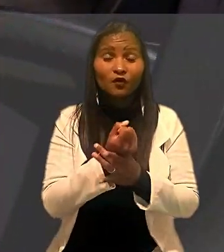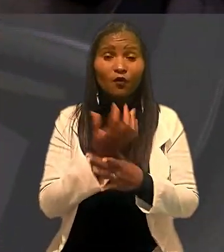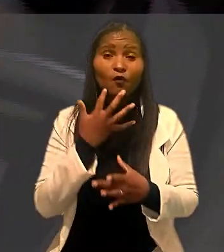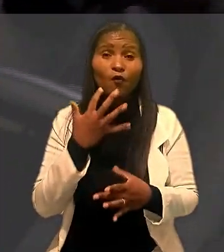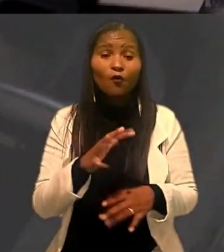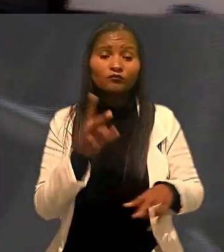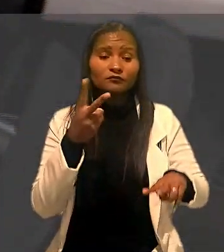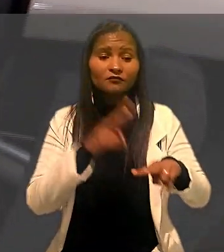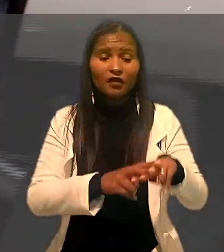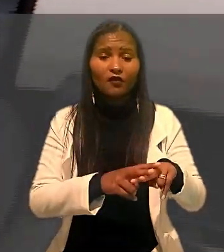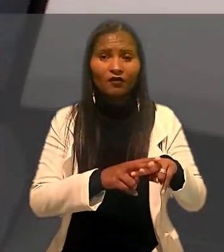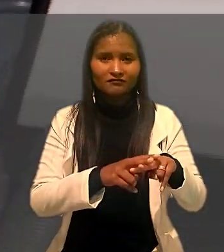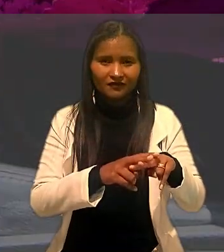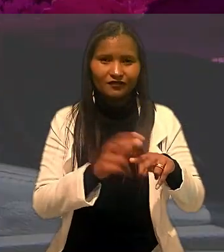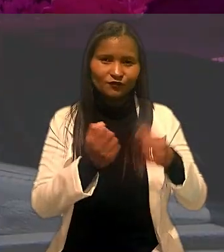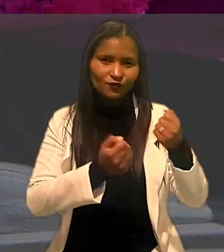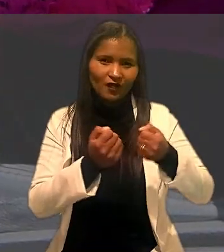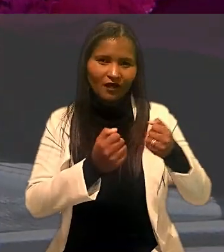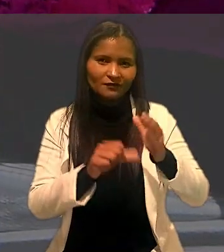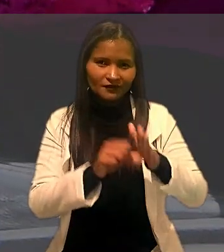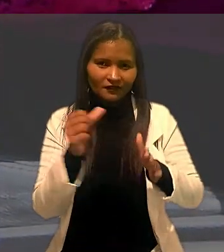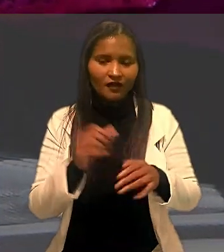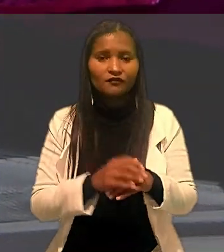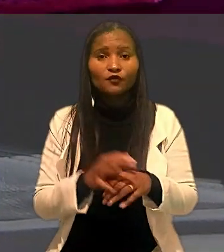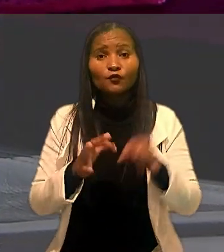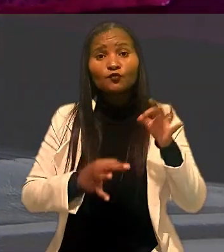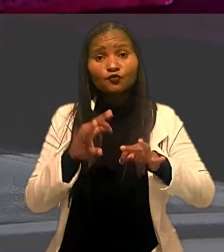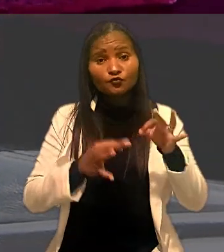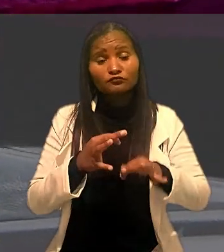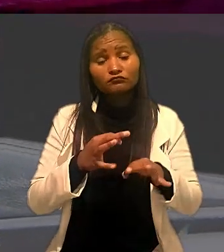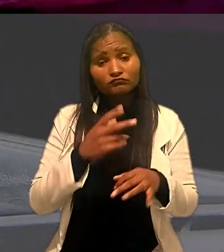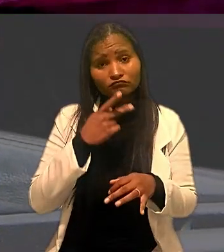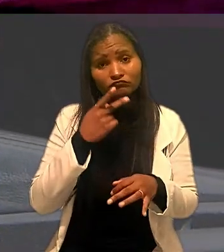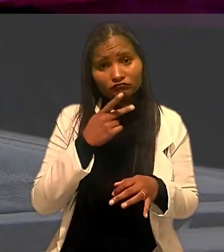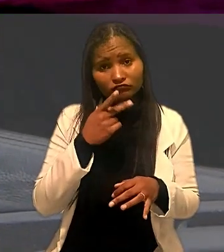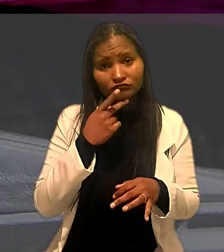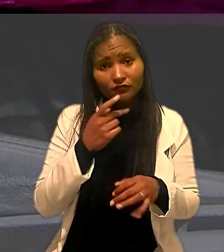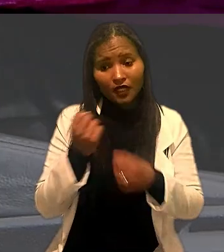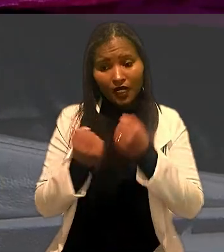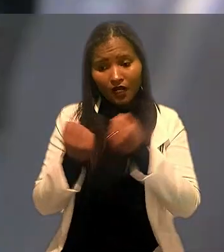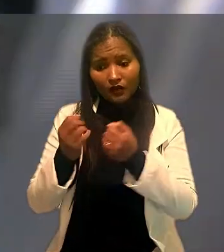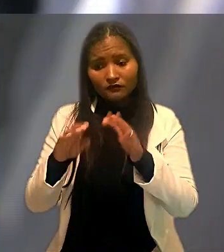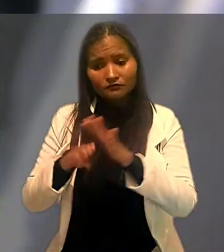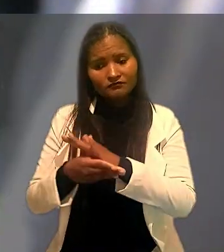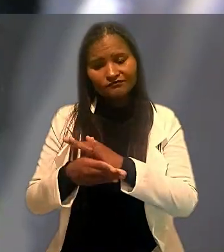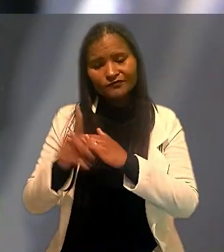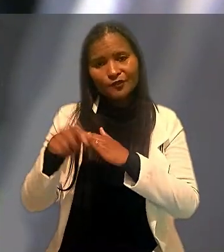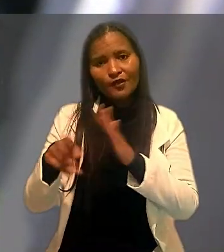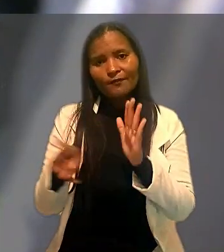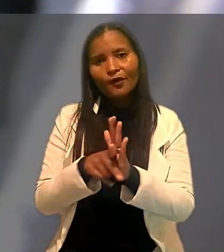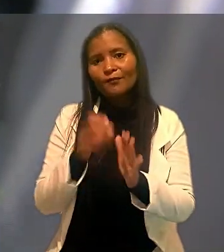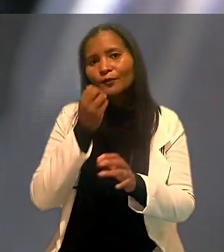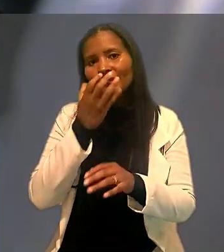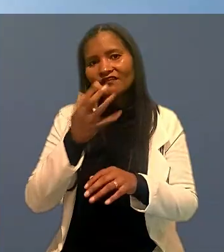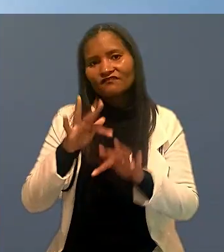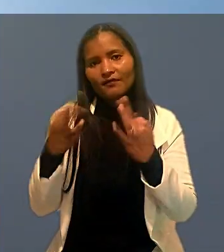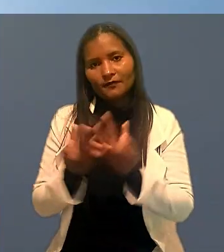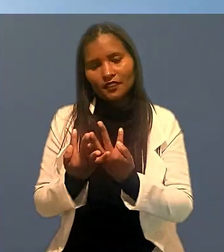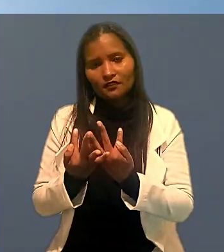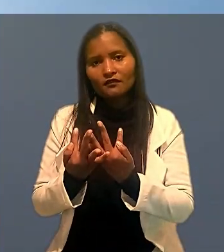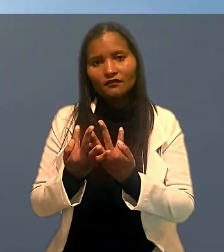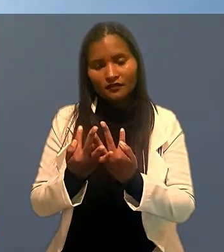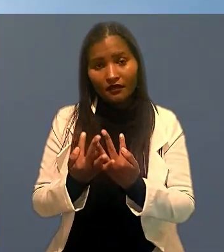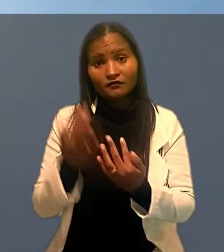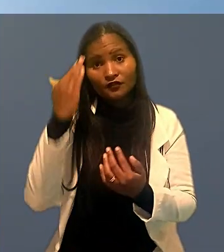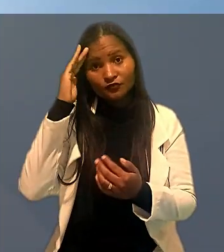penhora determinada em primeiro grau. O juízo havia considerado que o veículo, mesmo adaptado, não equivale a bem de família. O